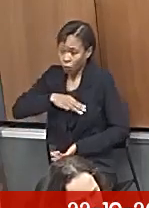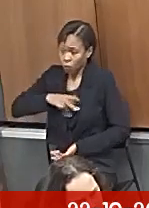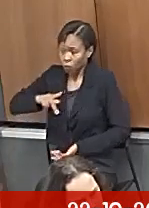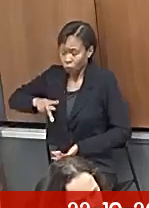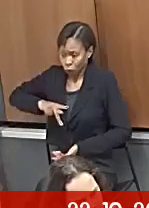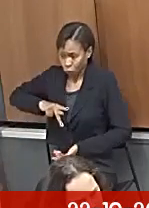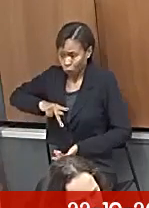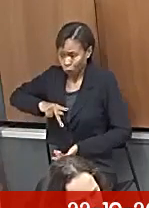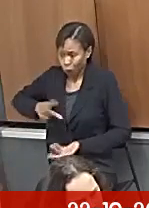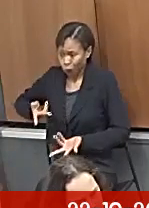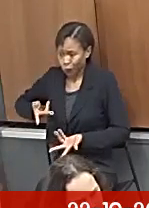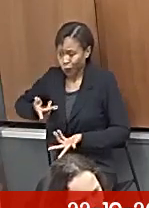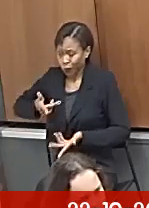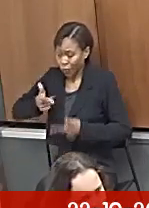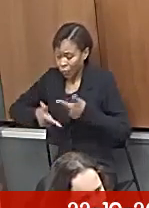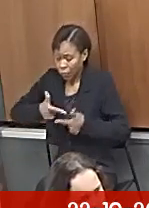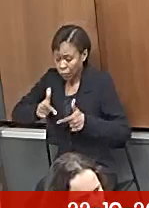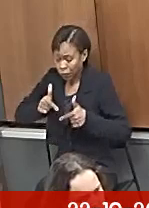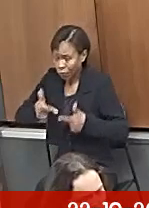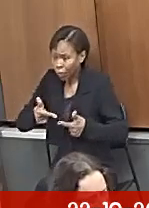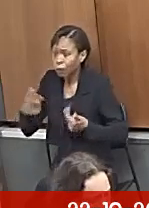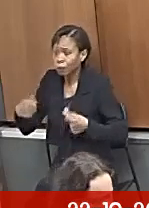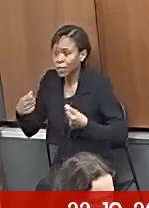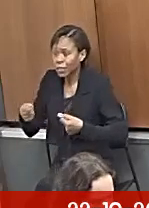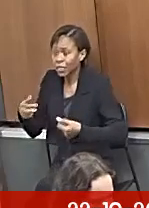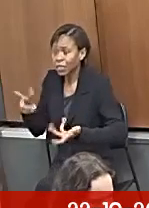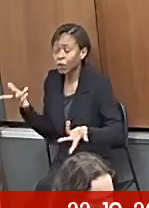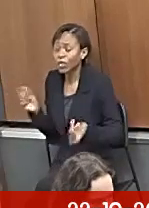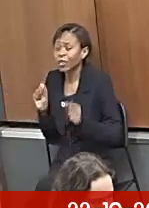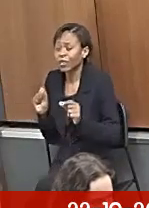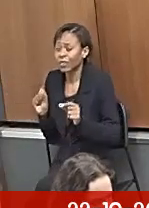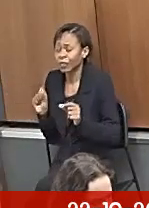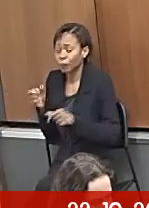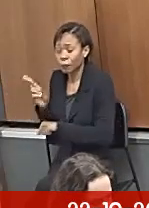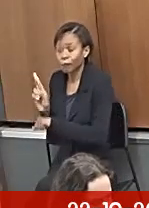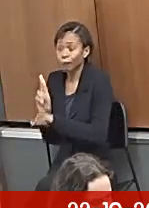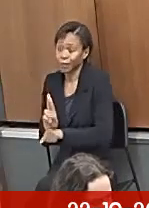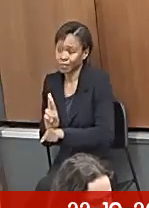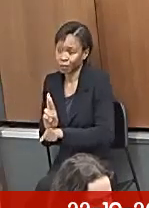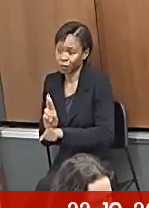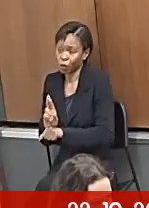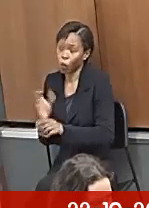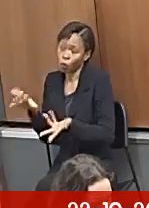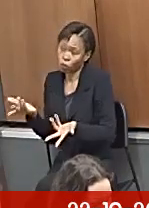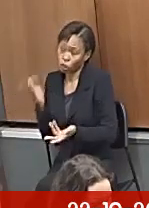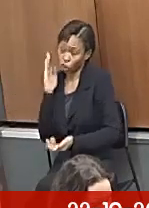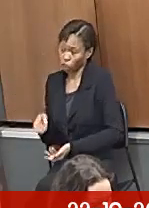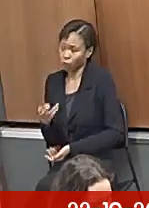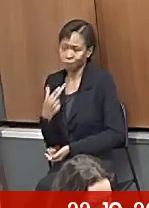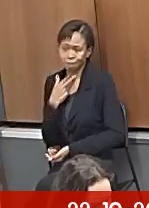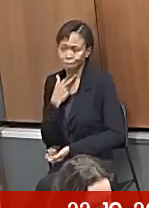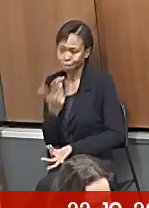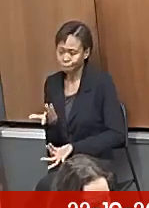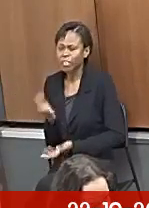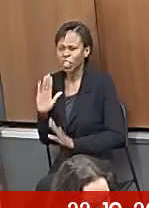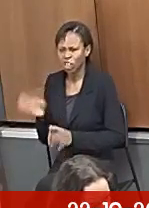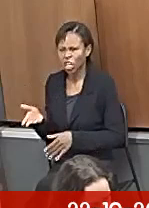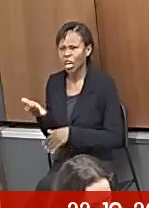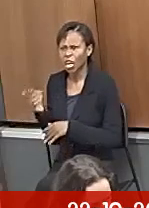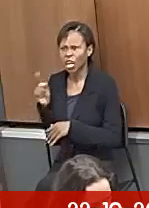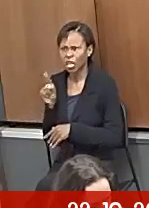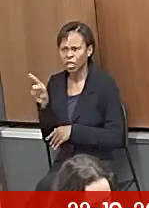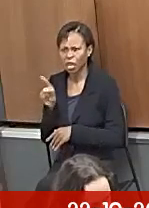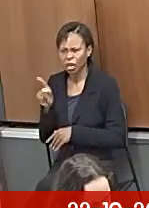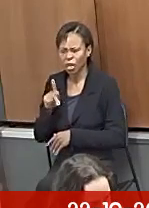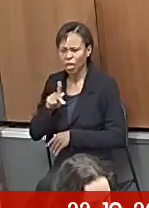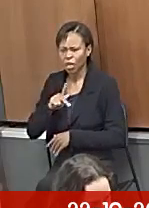nós temos que ter uma representação. Nós não podemos atuar de ofício. Até tivemos lá um vereador que nos mandou, no